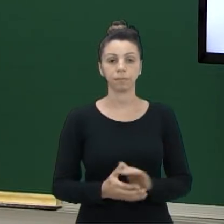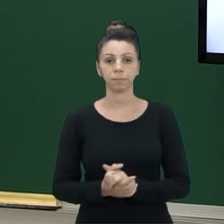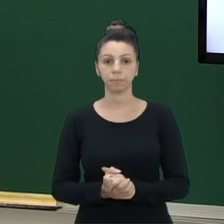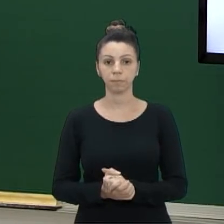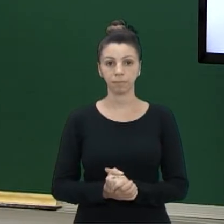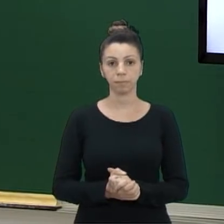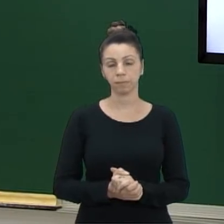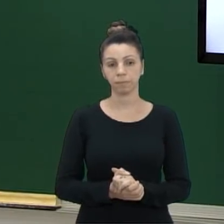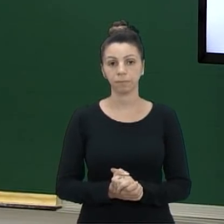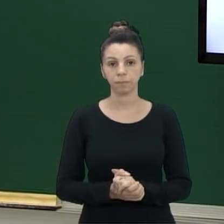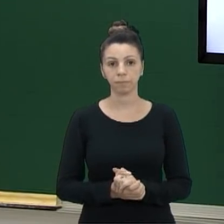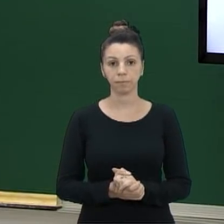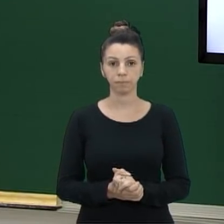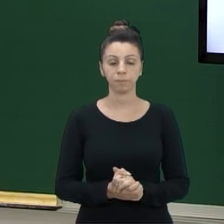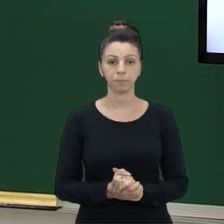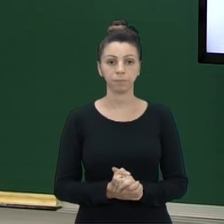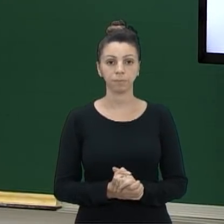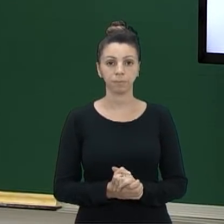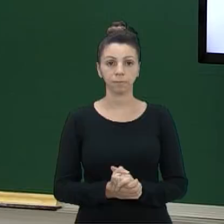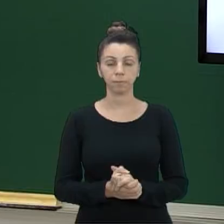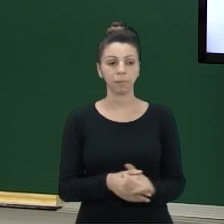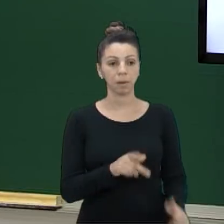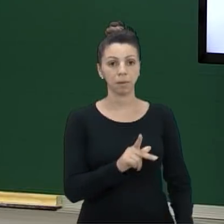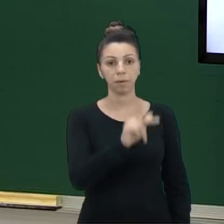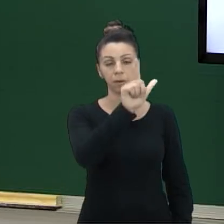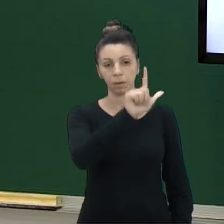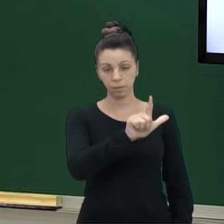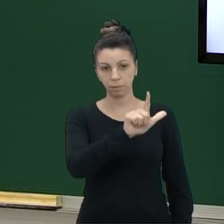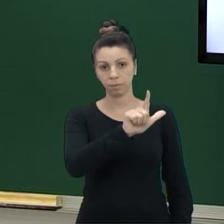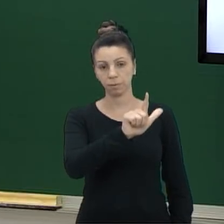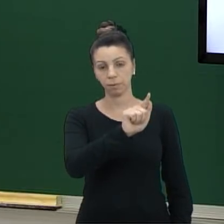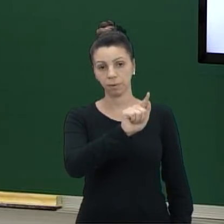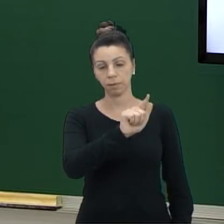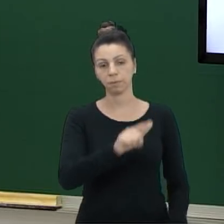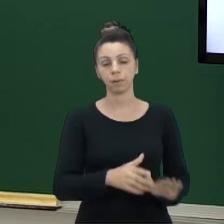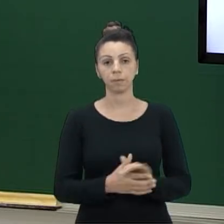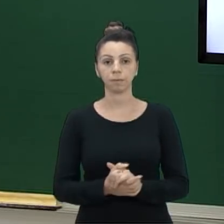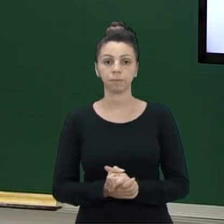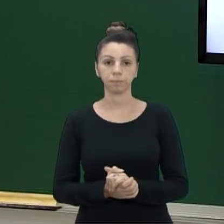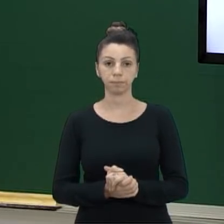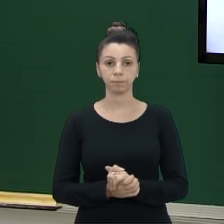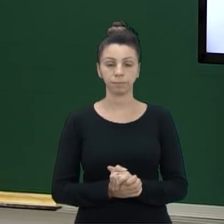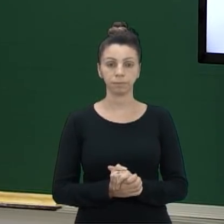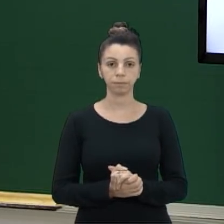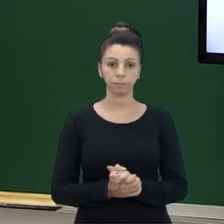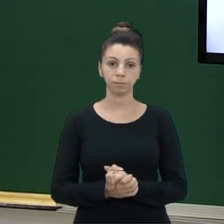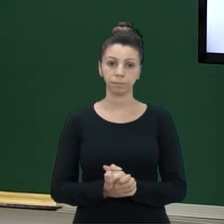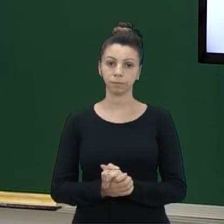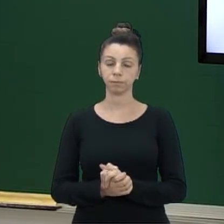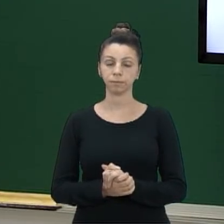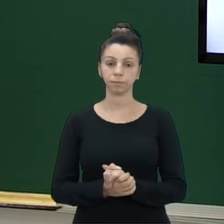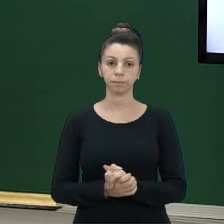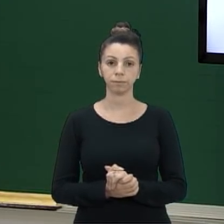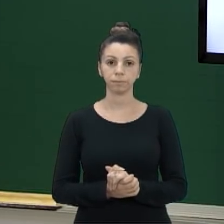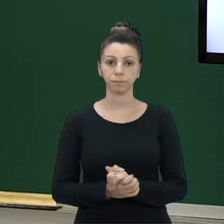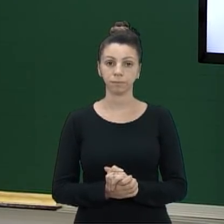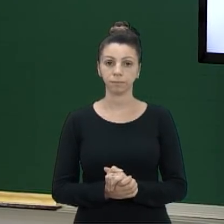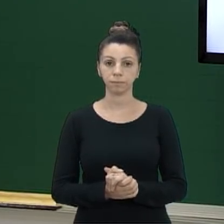Do lado dela a gente tinha a nossa quilograma. Do lado dele a gente tinha a nossa hectograma.